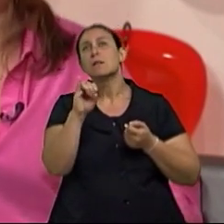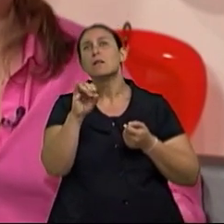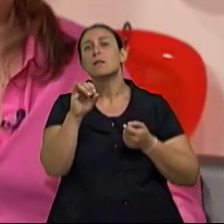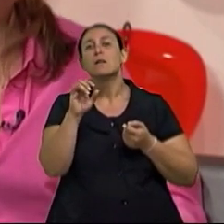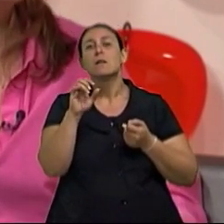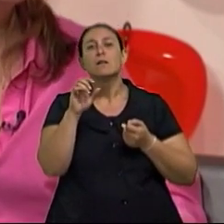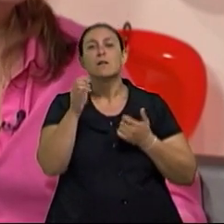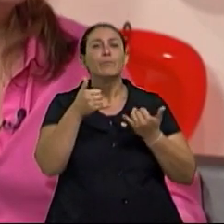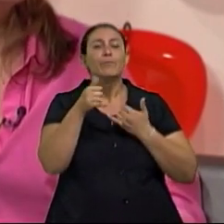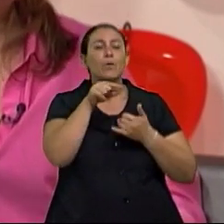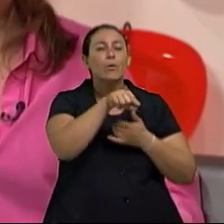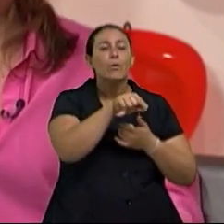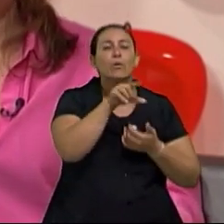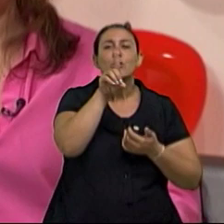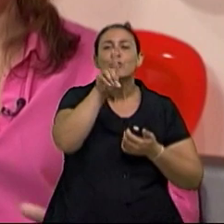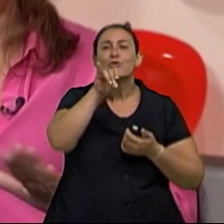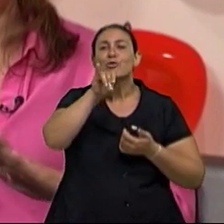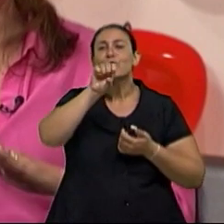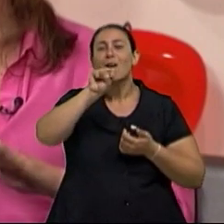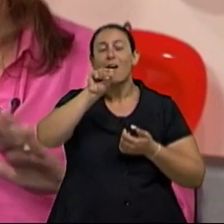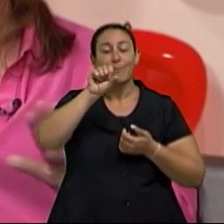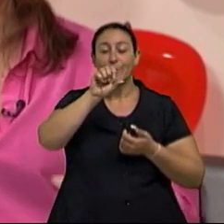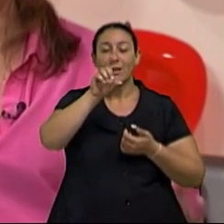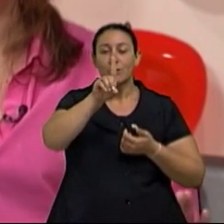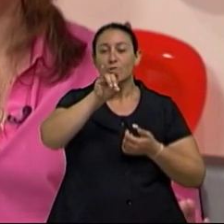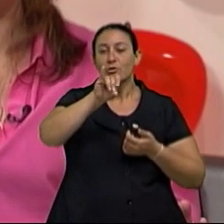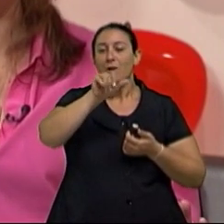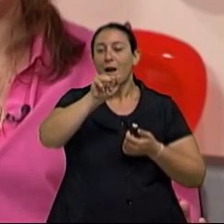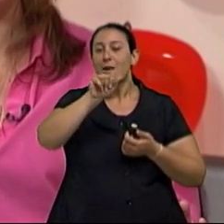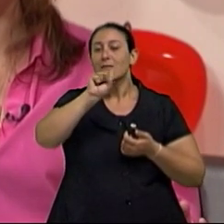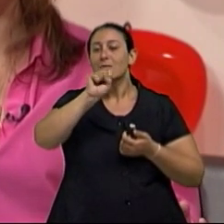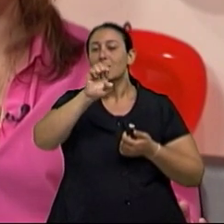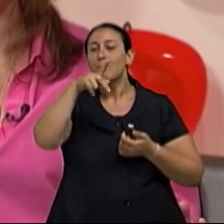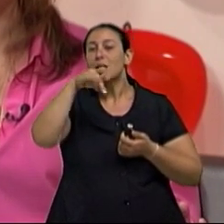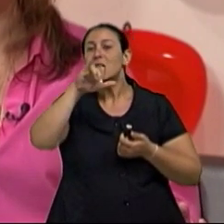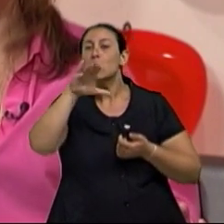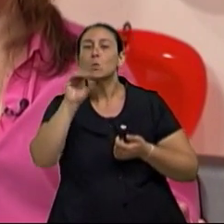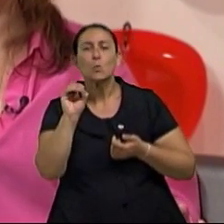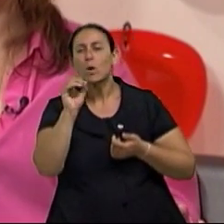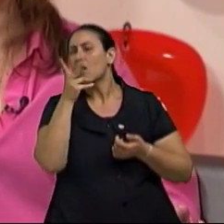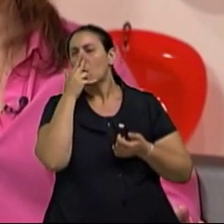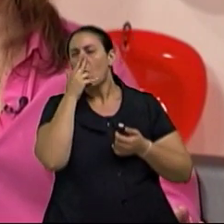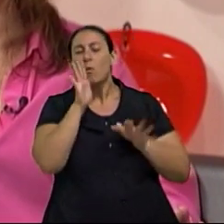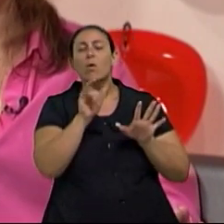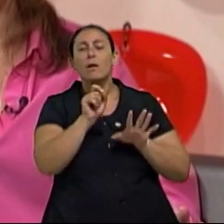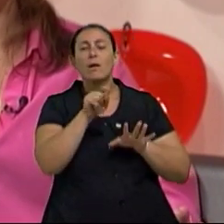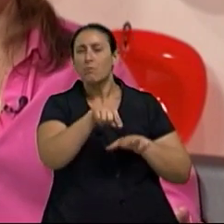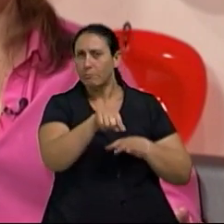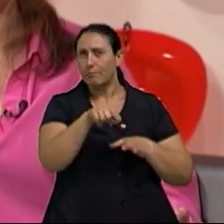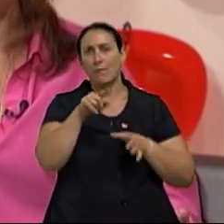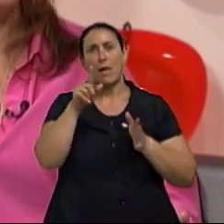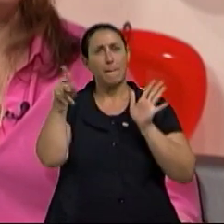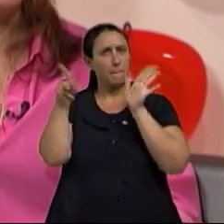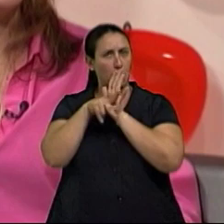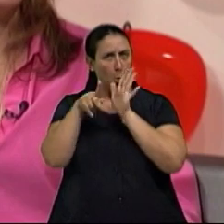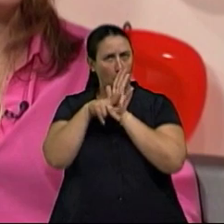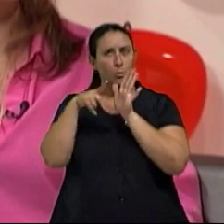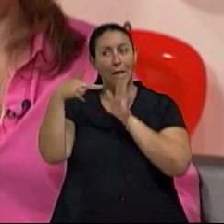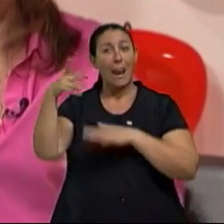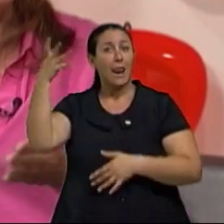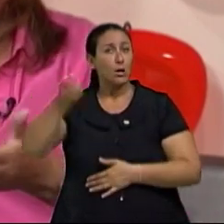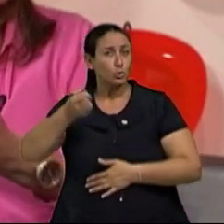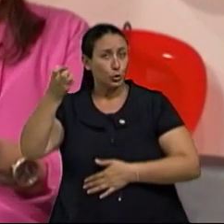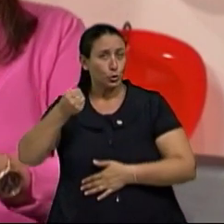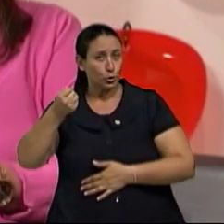um diazepínico. Só que ele não tem nenhum efeito colateral. Ele é extraído da proteína do